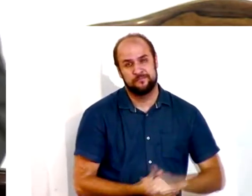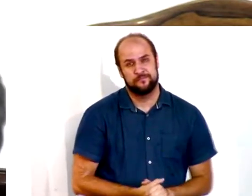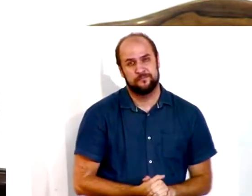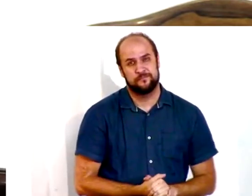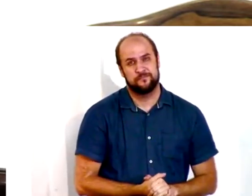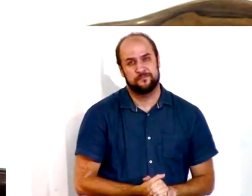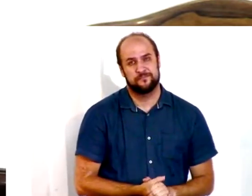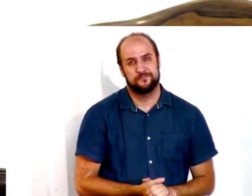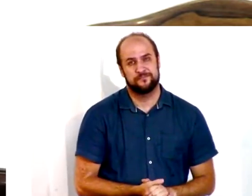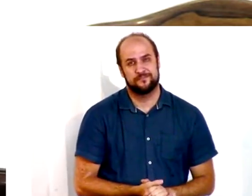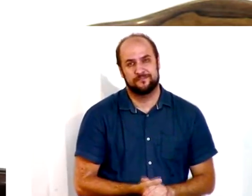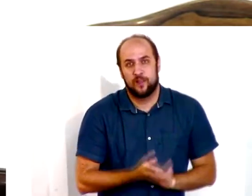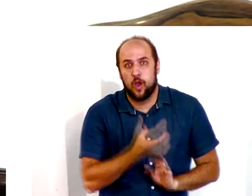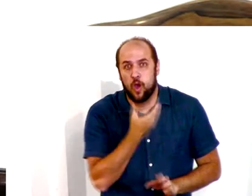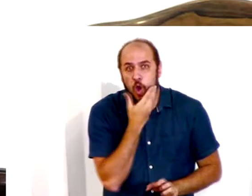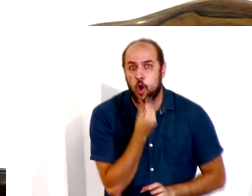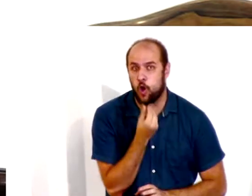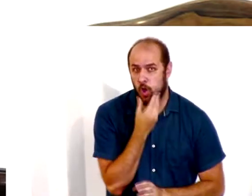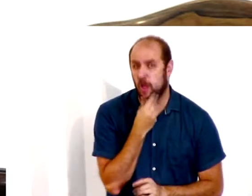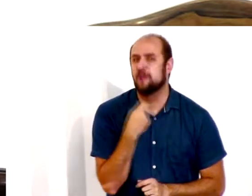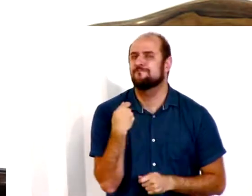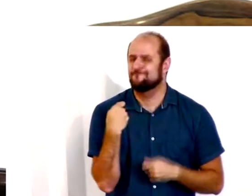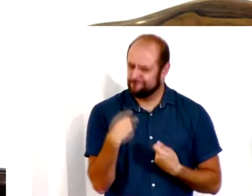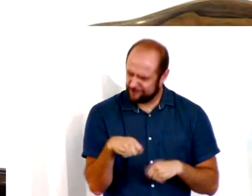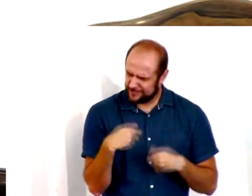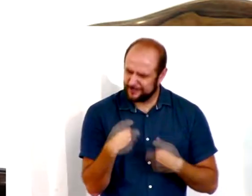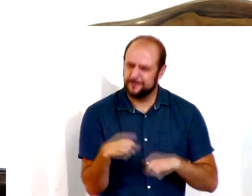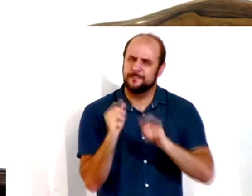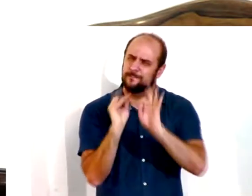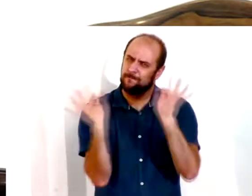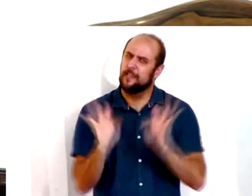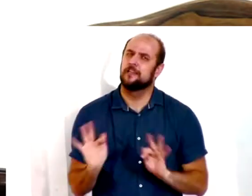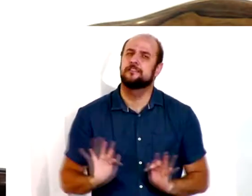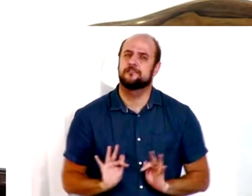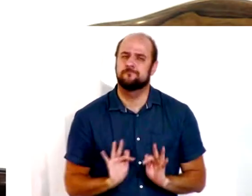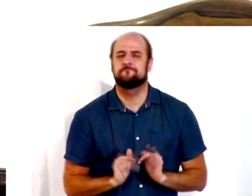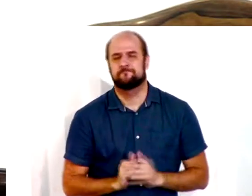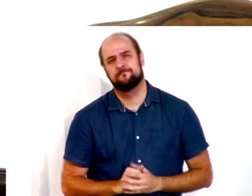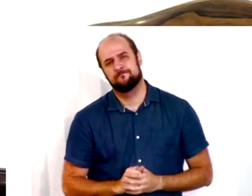O homem necessita de felicidade,